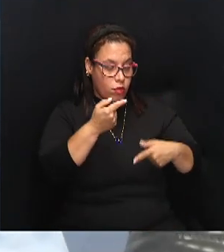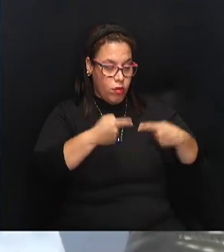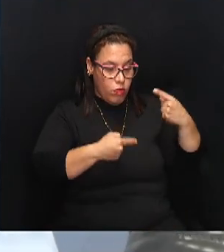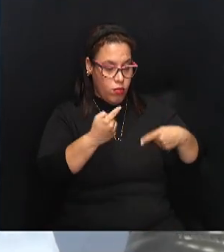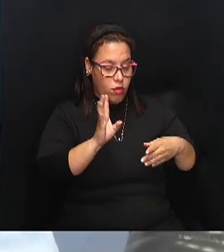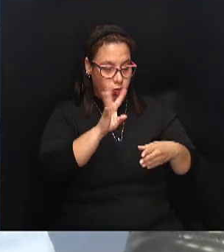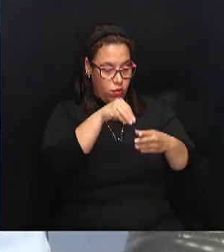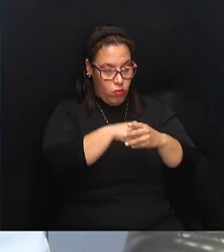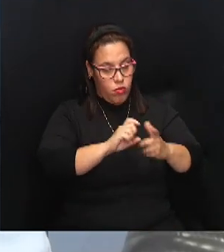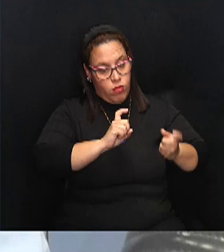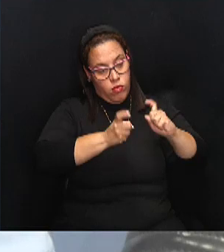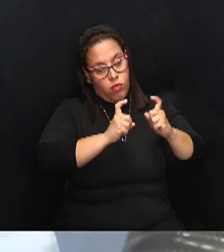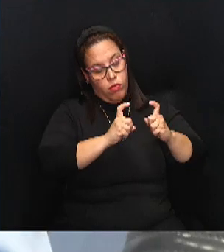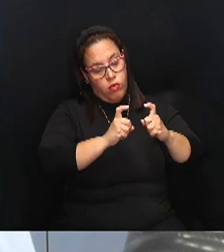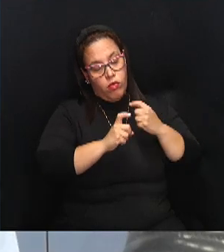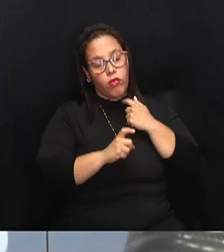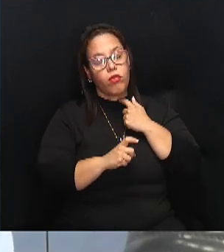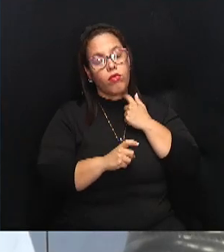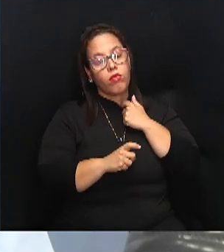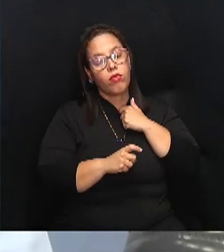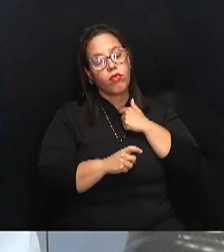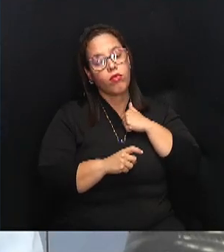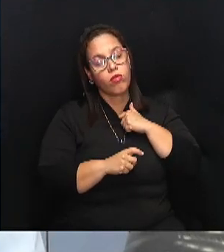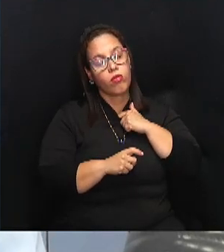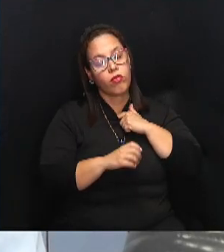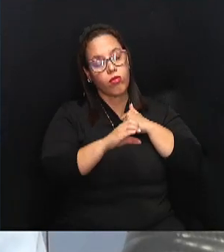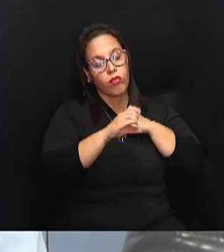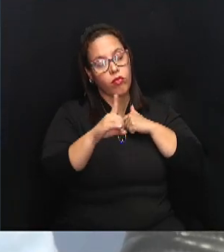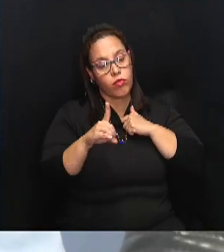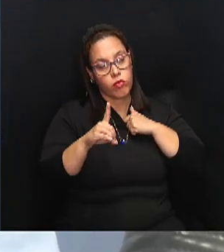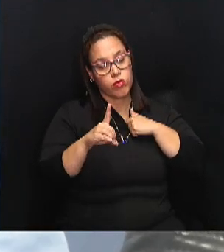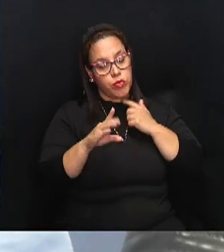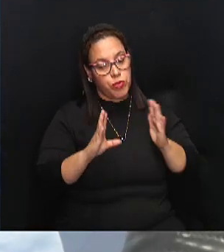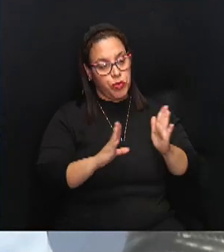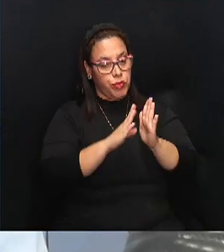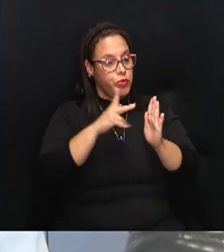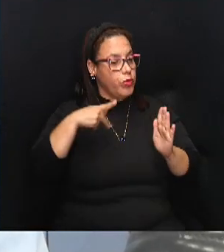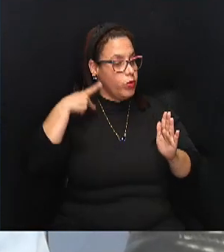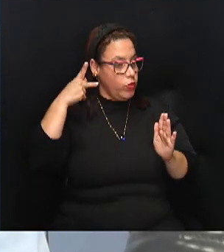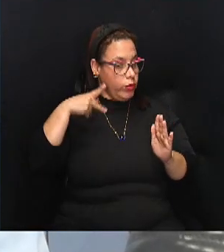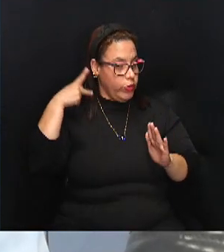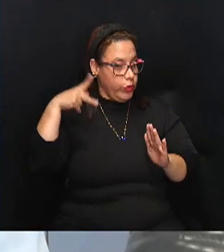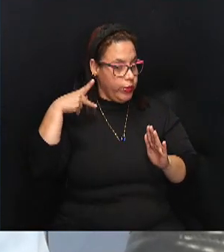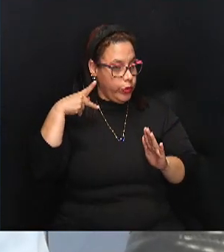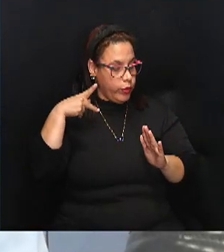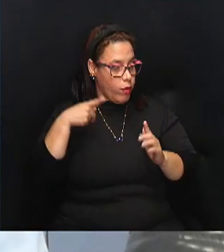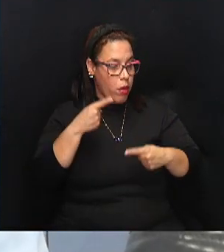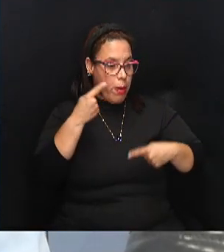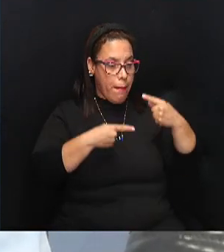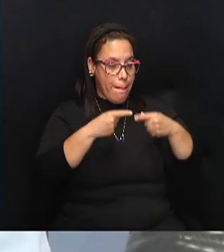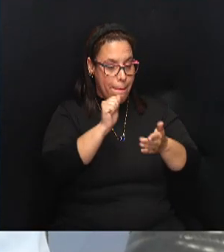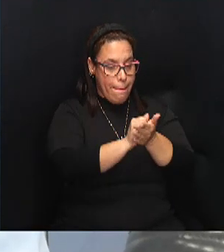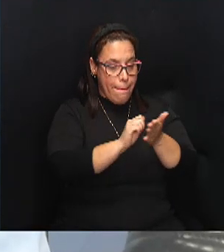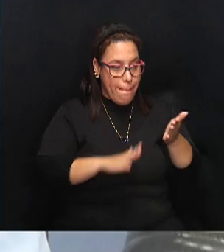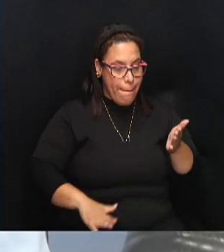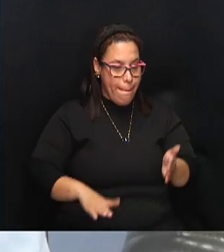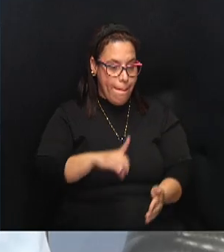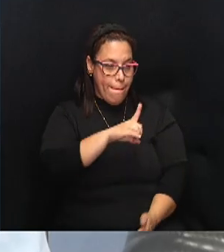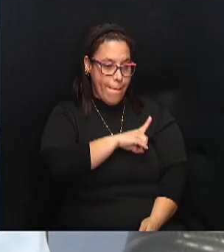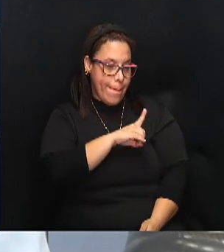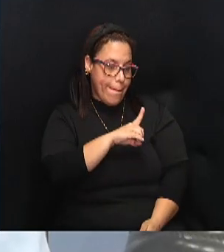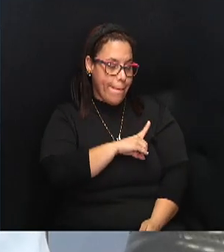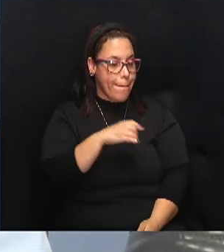reunião, conduzindo à medida que ele é o coordenador da Frente Parlamentar, que trata desse assunto da atividade delegada. Foi um momento